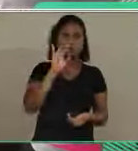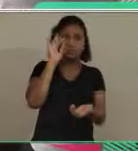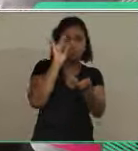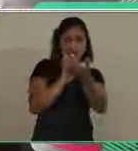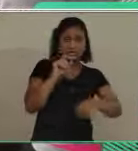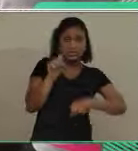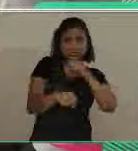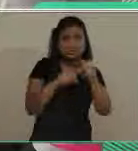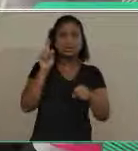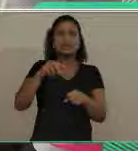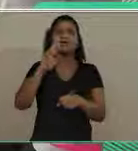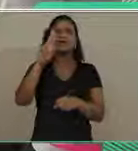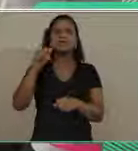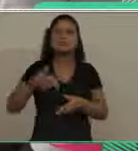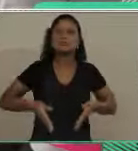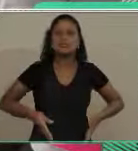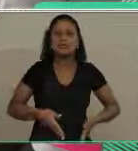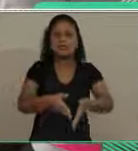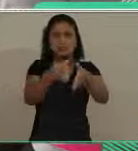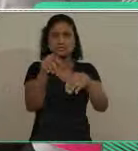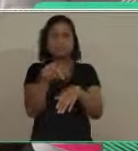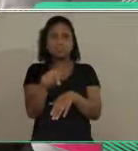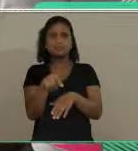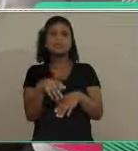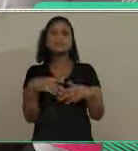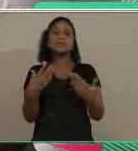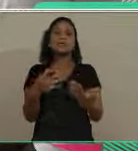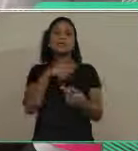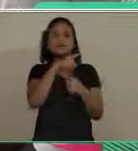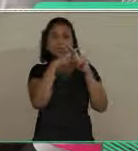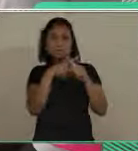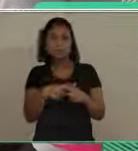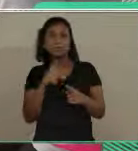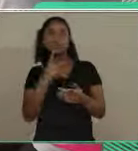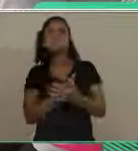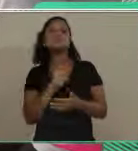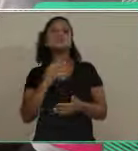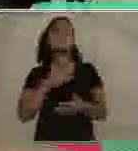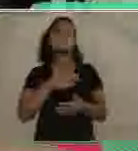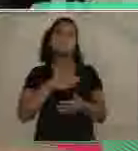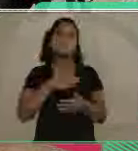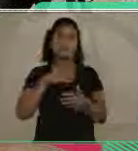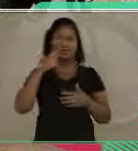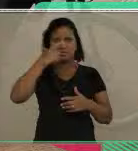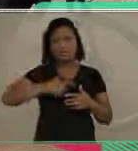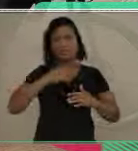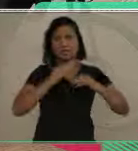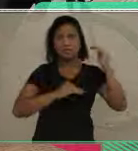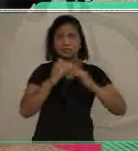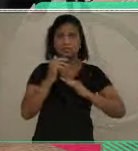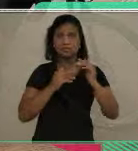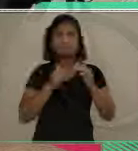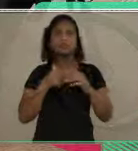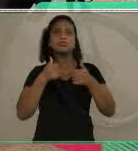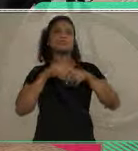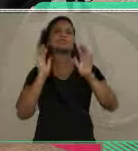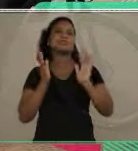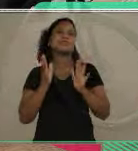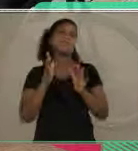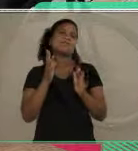para a esportiva. Ela não é oficial. Só é oficial o ciclismo de estrada que concorre para a Olimpíada.